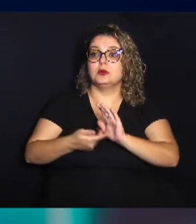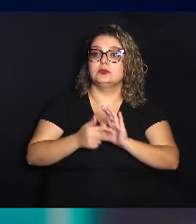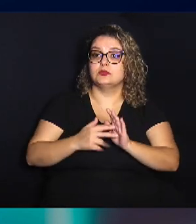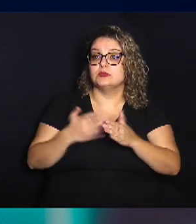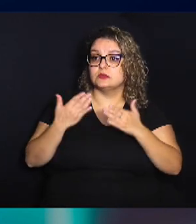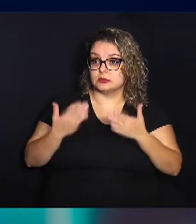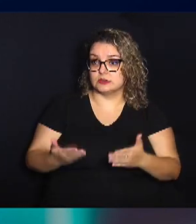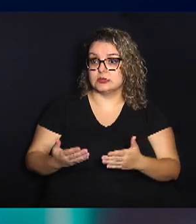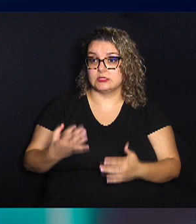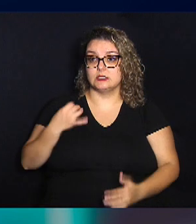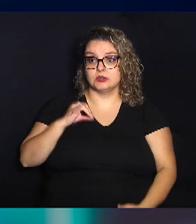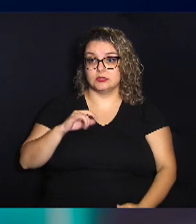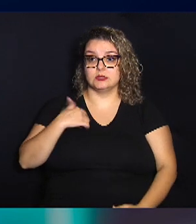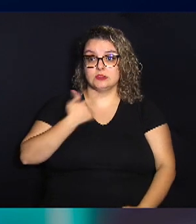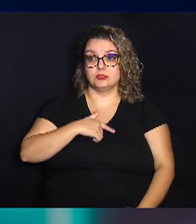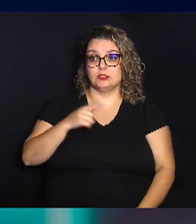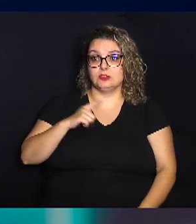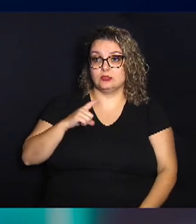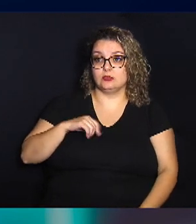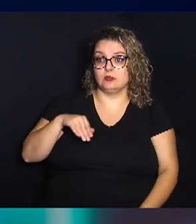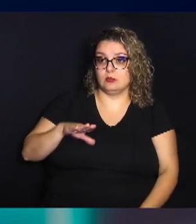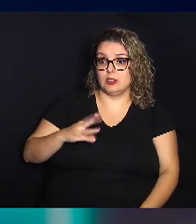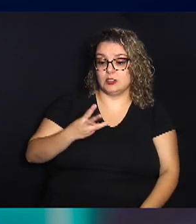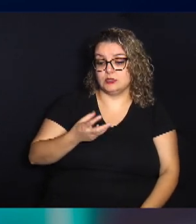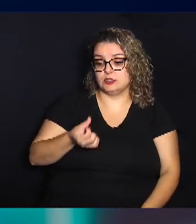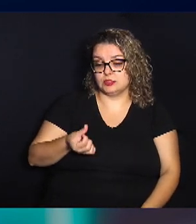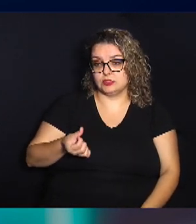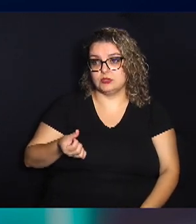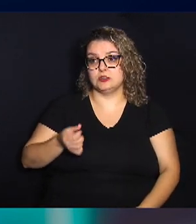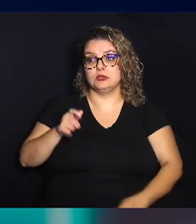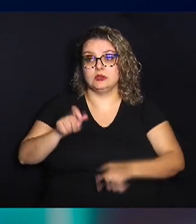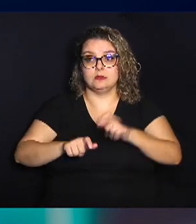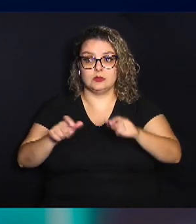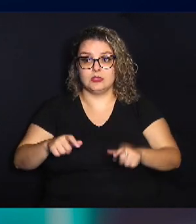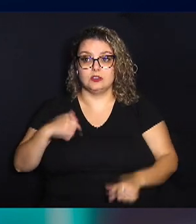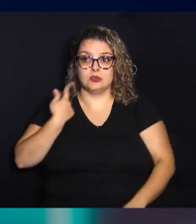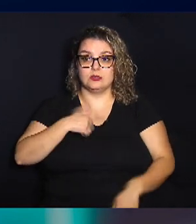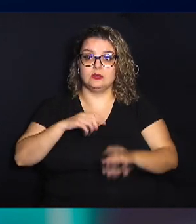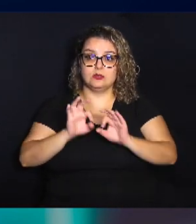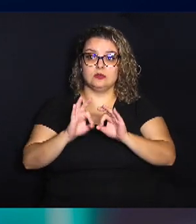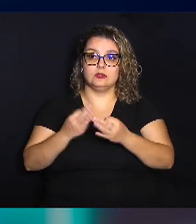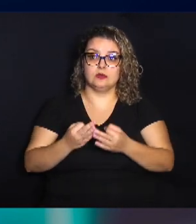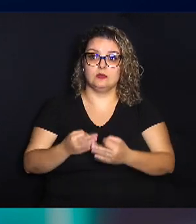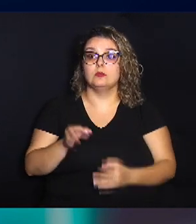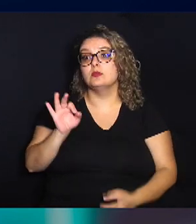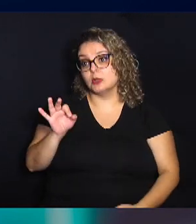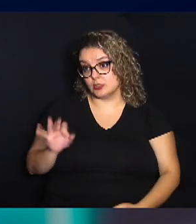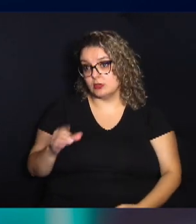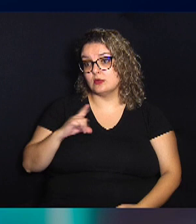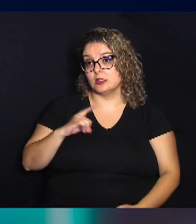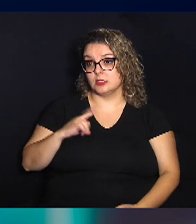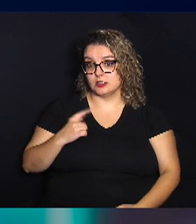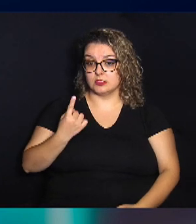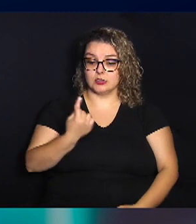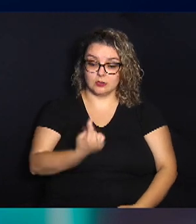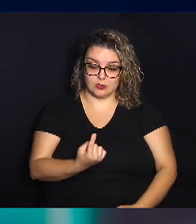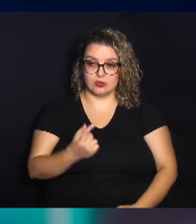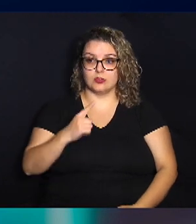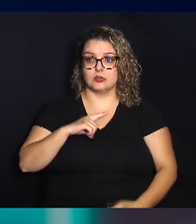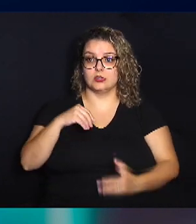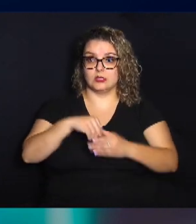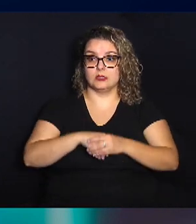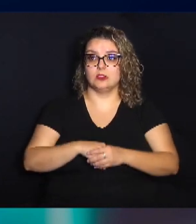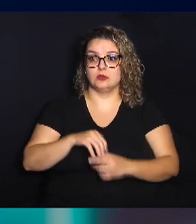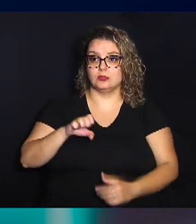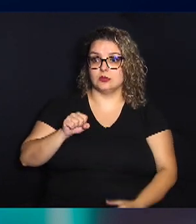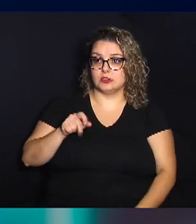isso? Que se a gente tiver mais de 36 pessoas na nossa família, provavelmente a gente vai ter alguém ali que está dentro do espectro.